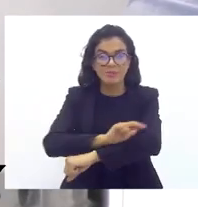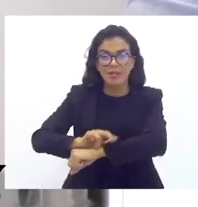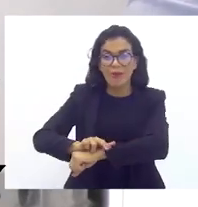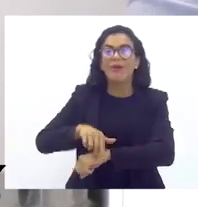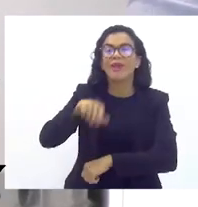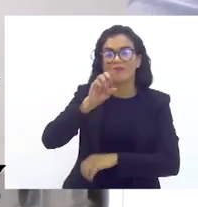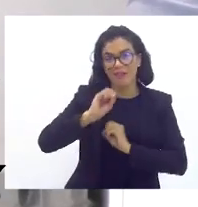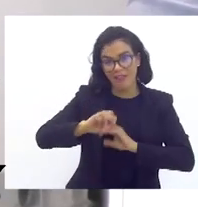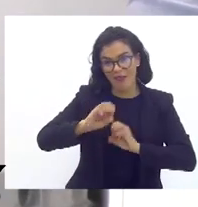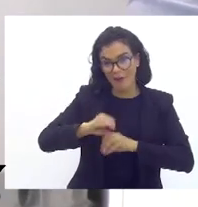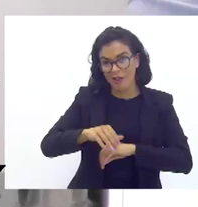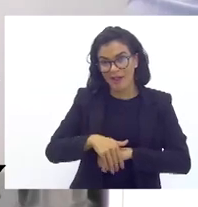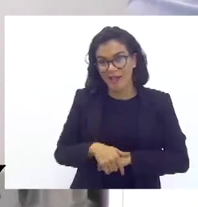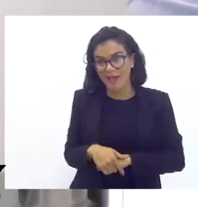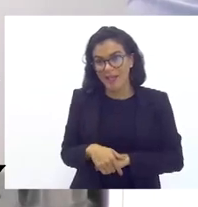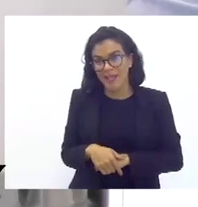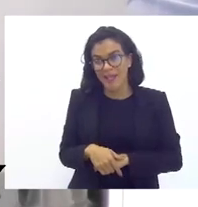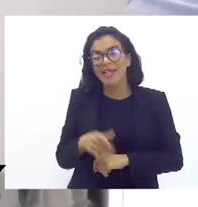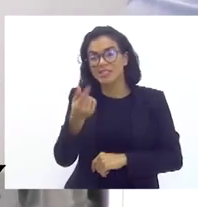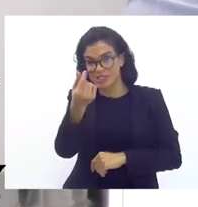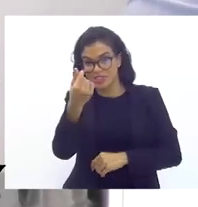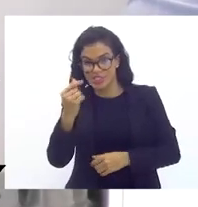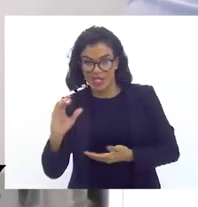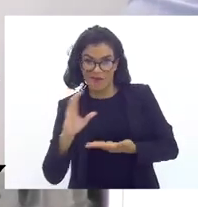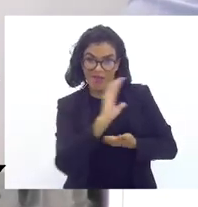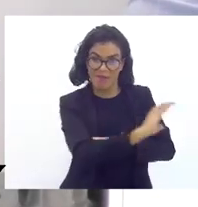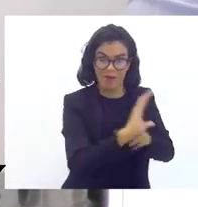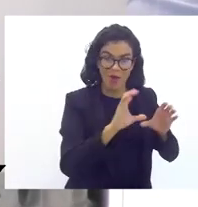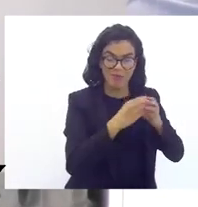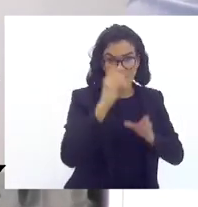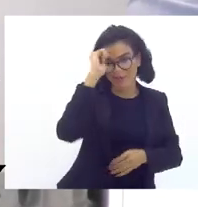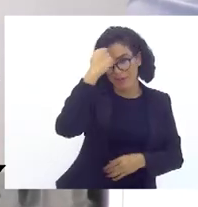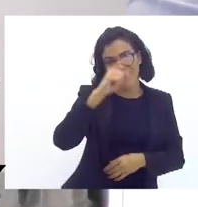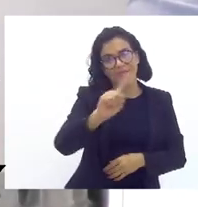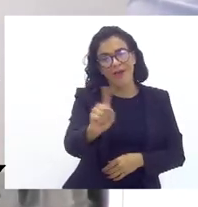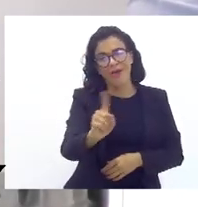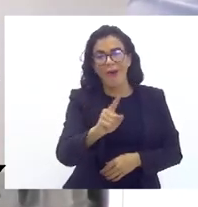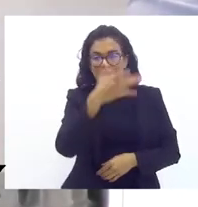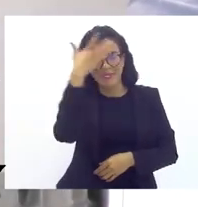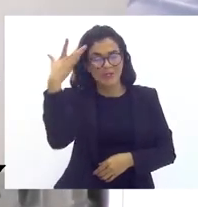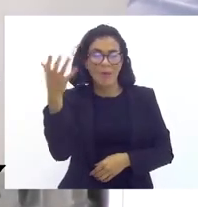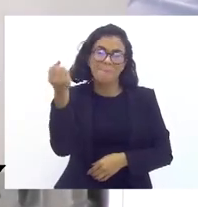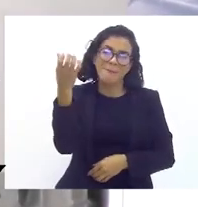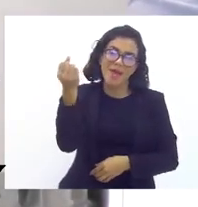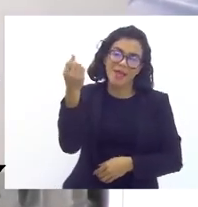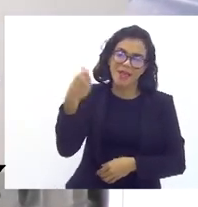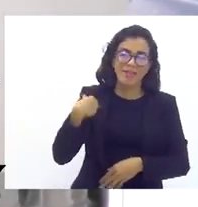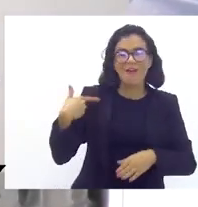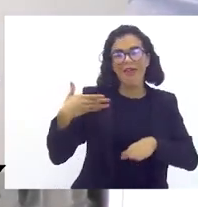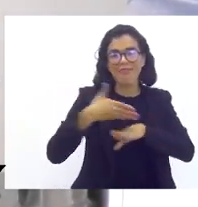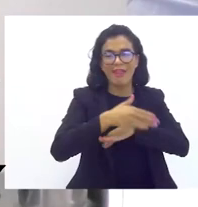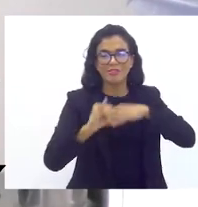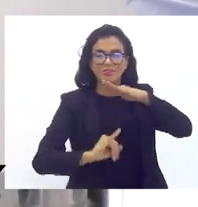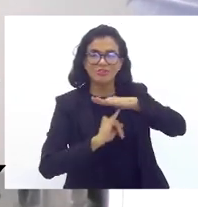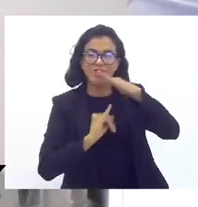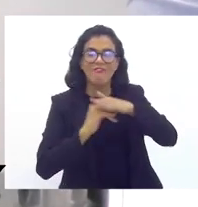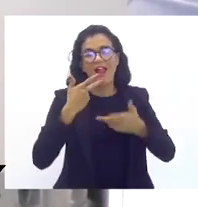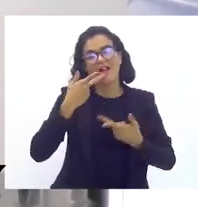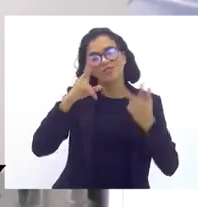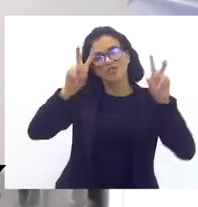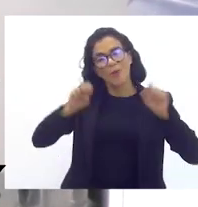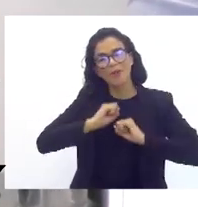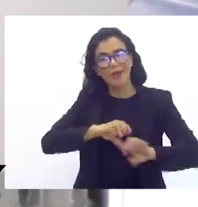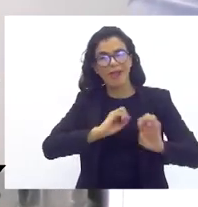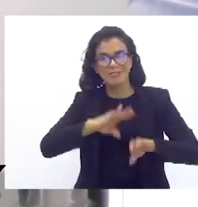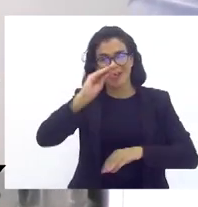determinação essa esse dinheiro vai vir para comunidade de preto não são pessoas brancas que vão entrar dentro das instituições vão falar de letramento